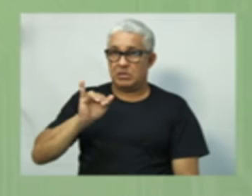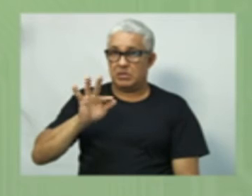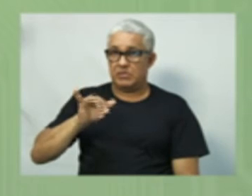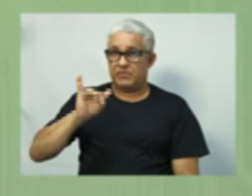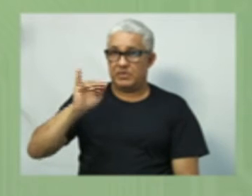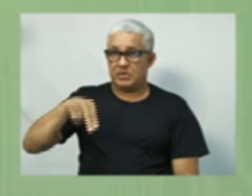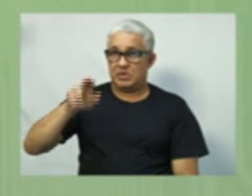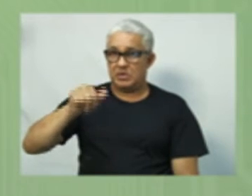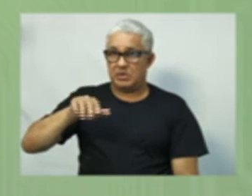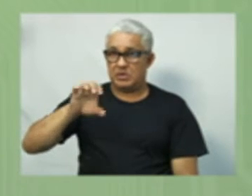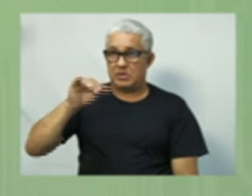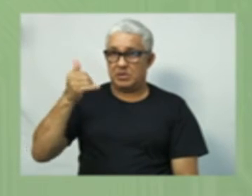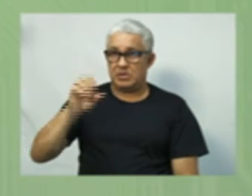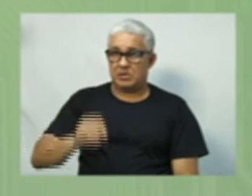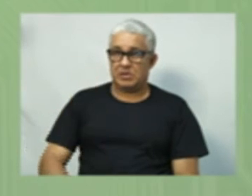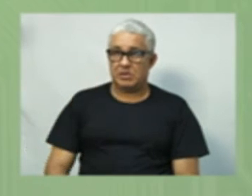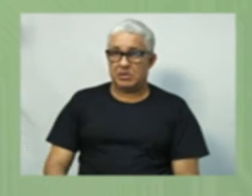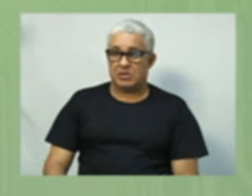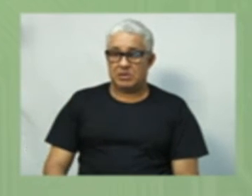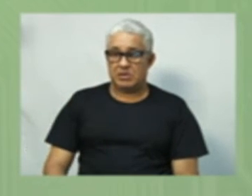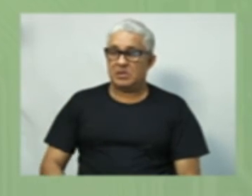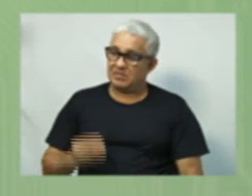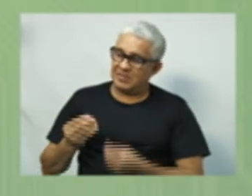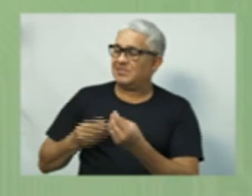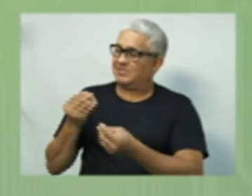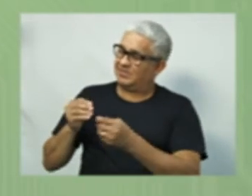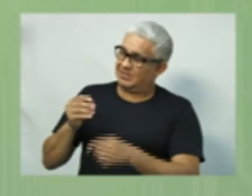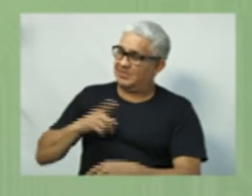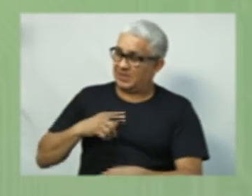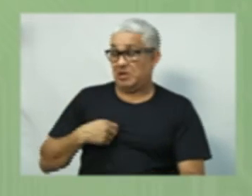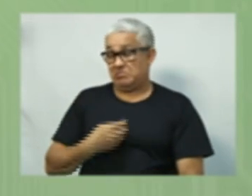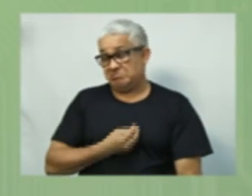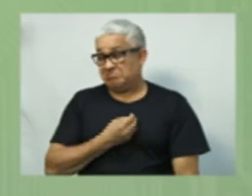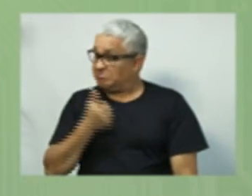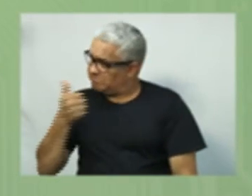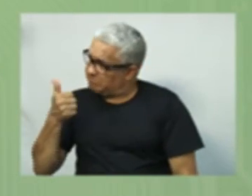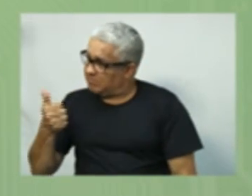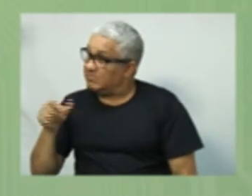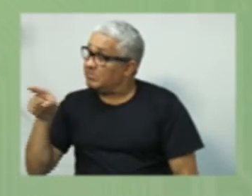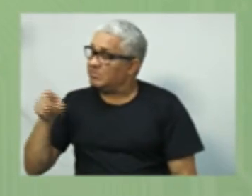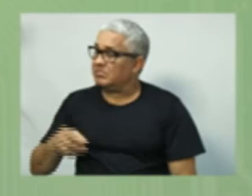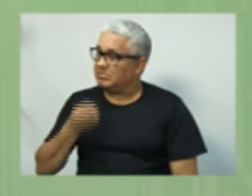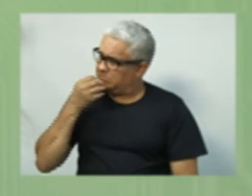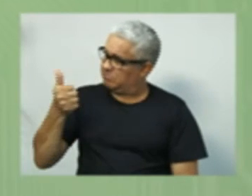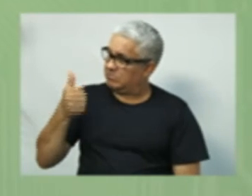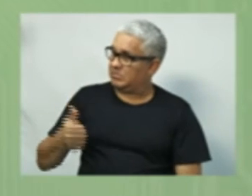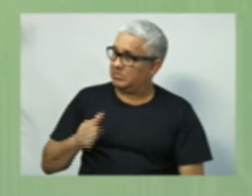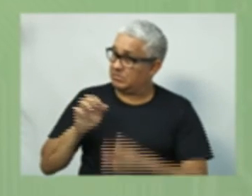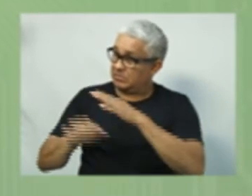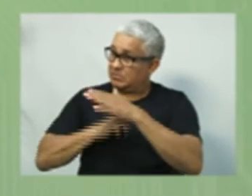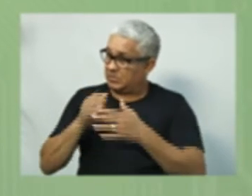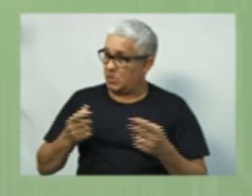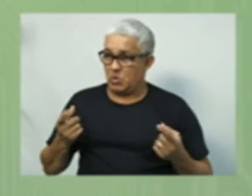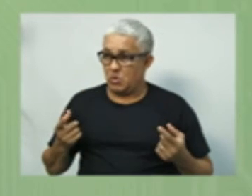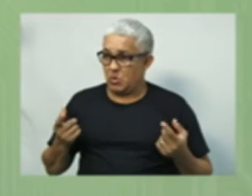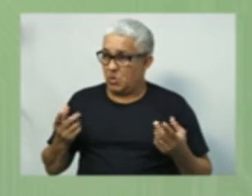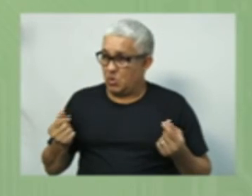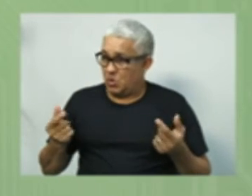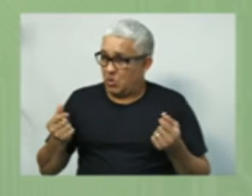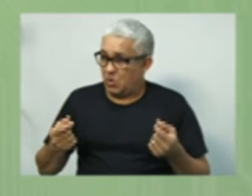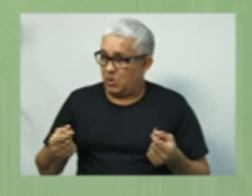jeito diferente, né? Oi, mano, como você está? Eu estou bem, e você? E a empresa, ganhando rios de dinheiro?